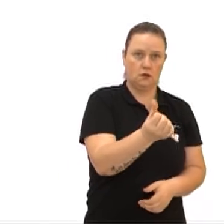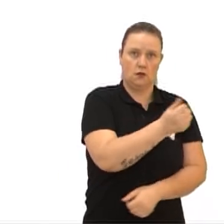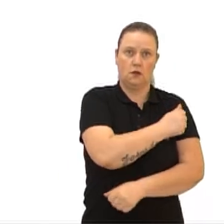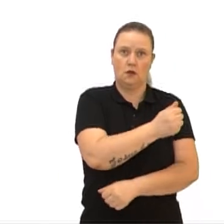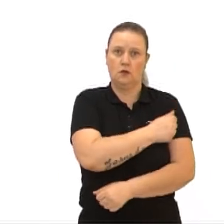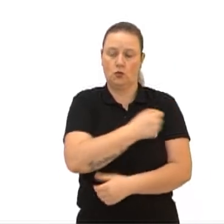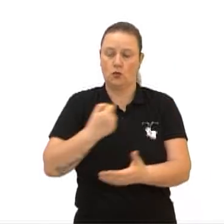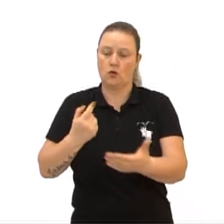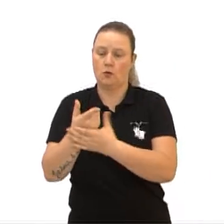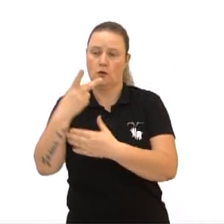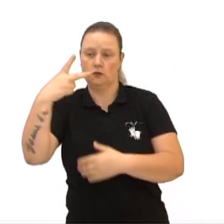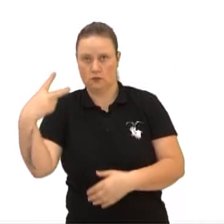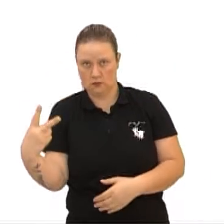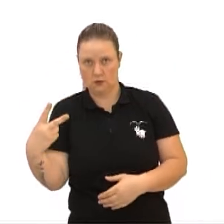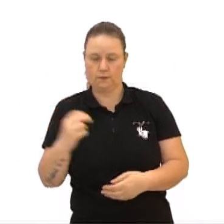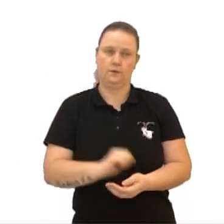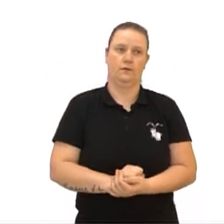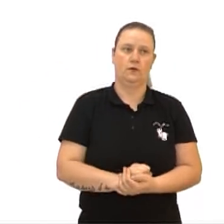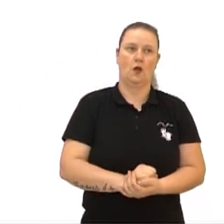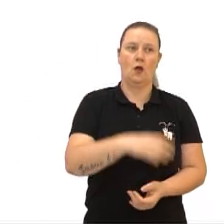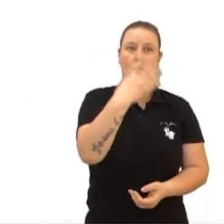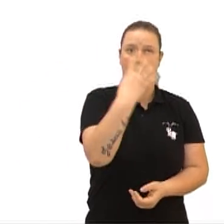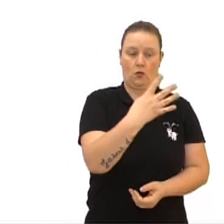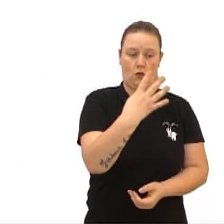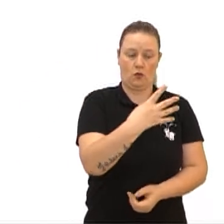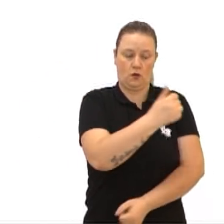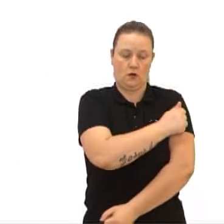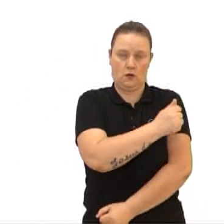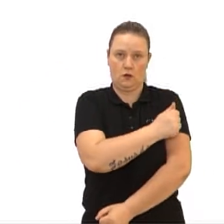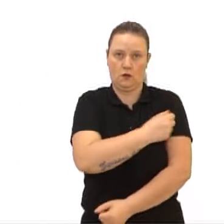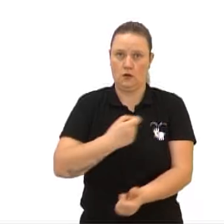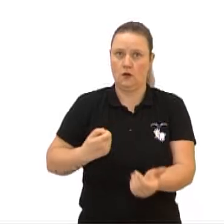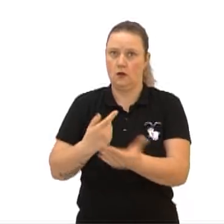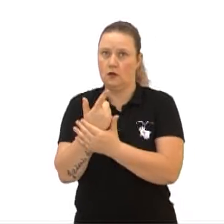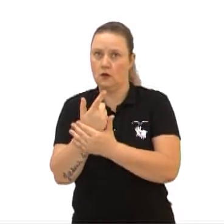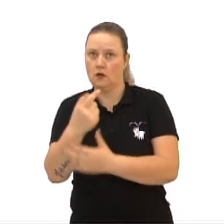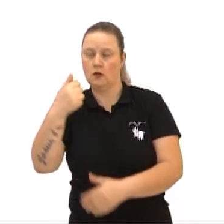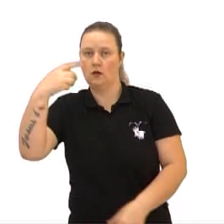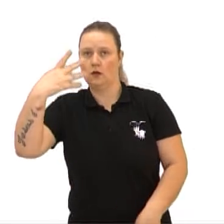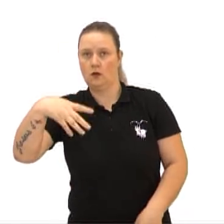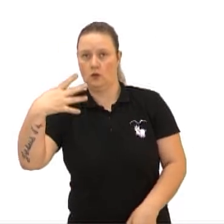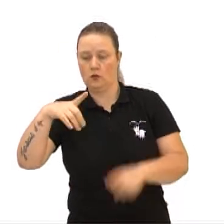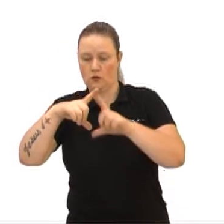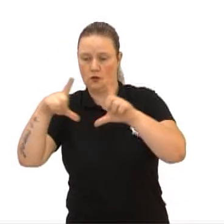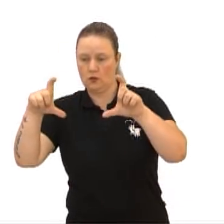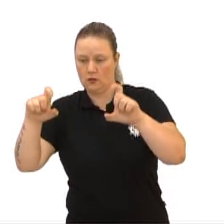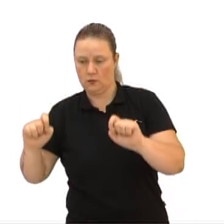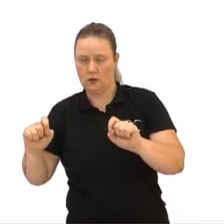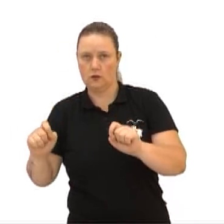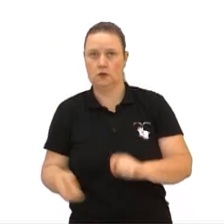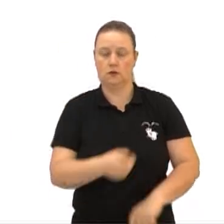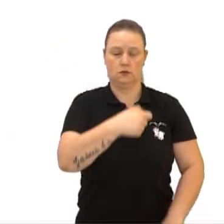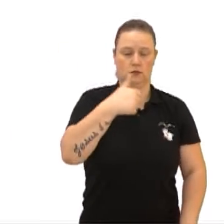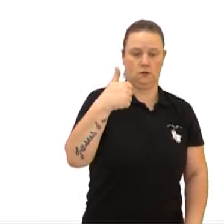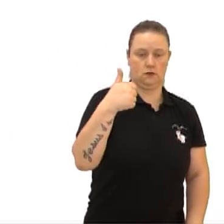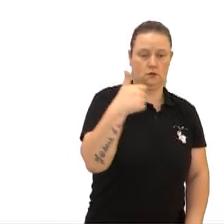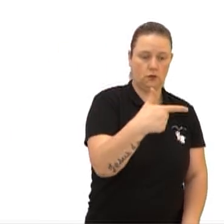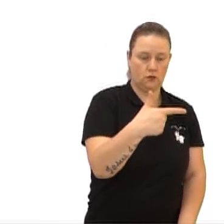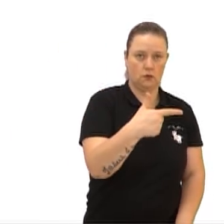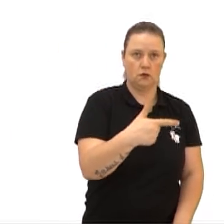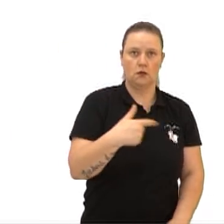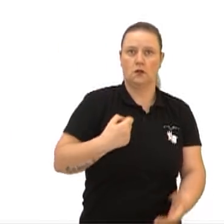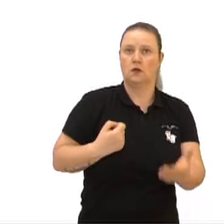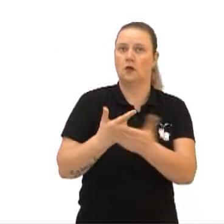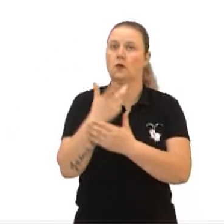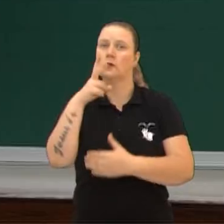2 bilhetes. Eu tenho 4 alunos que compraram 4 bilhetes. E tenho também 12 alunos que compraram